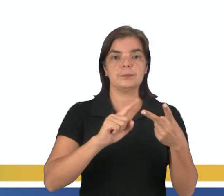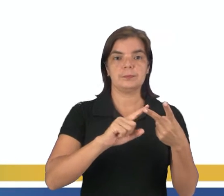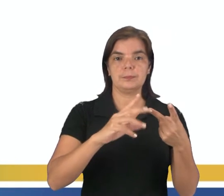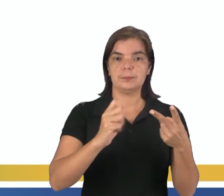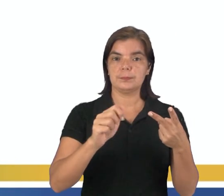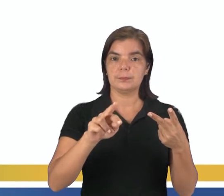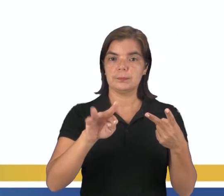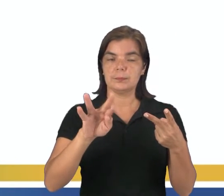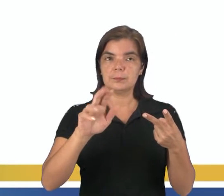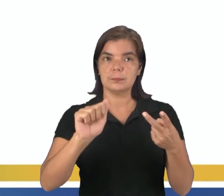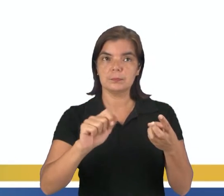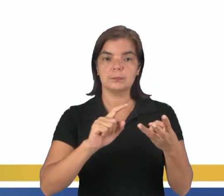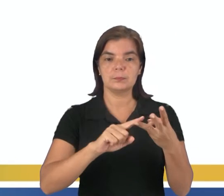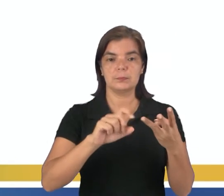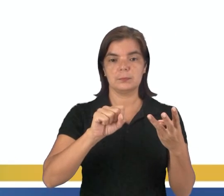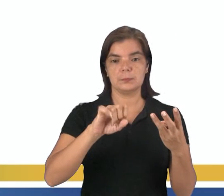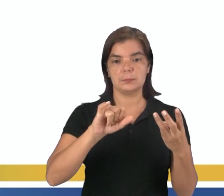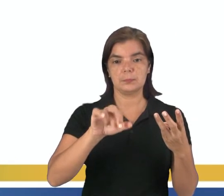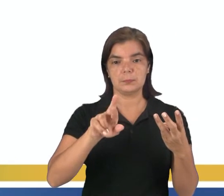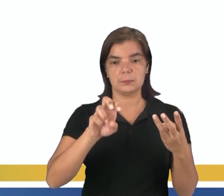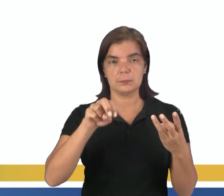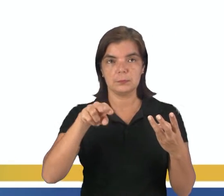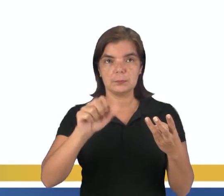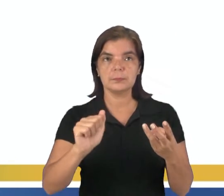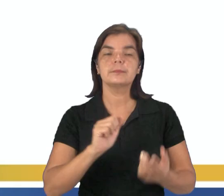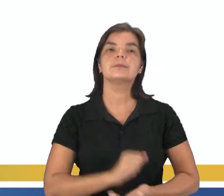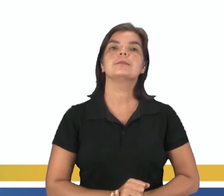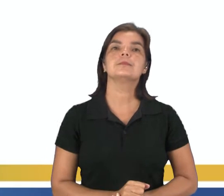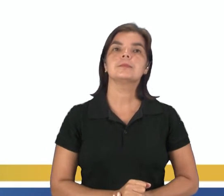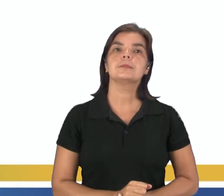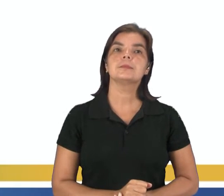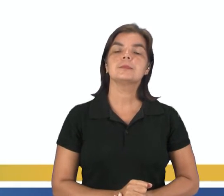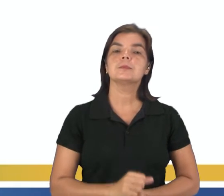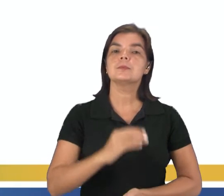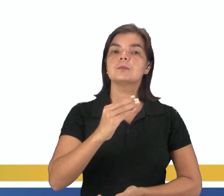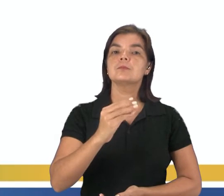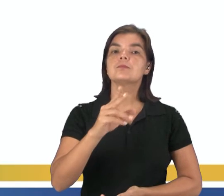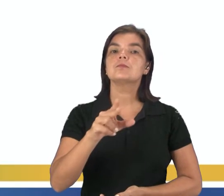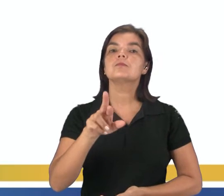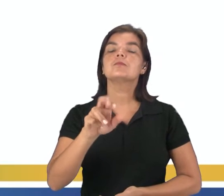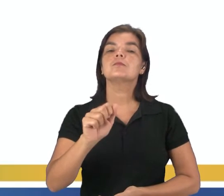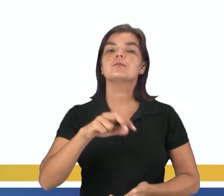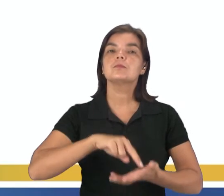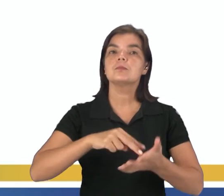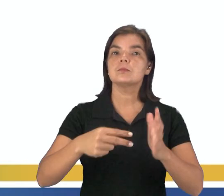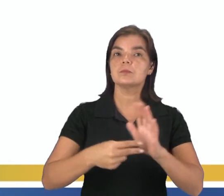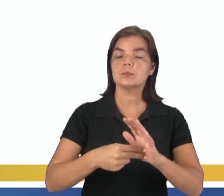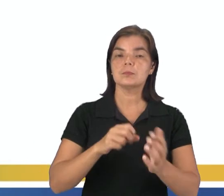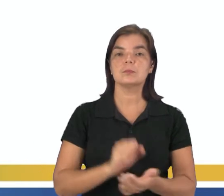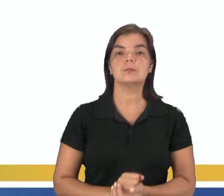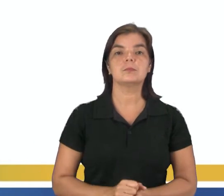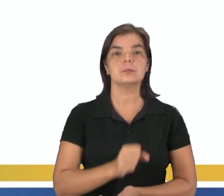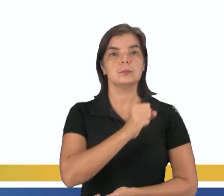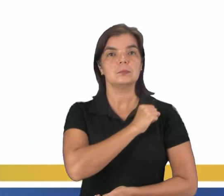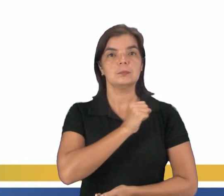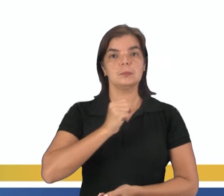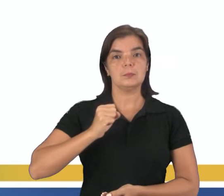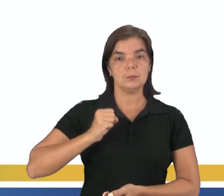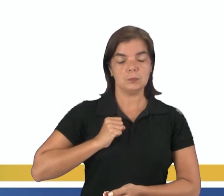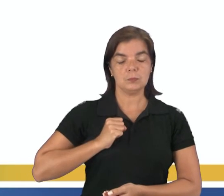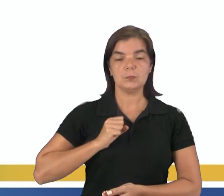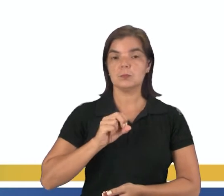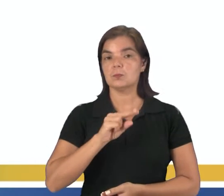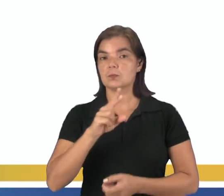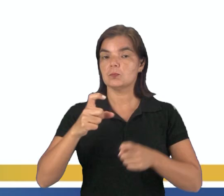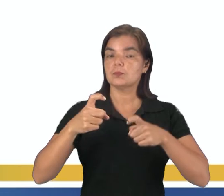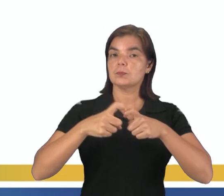cura, carta e sirena. El cura seria el sacerdote